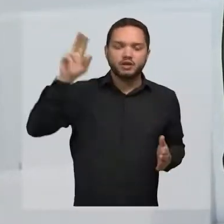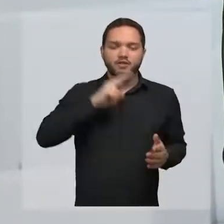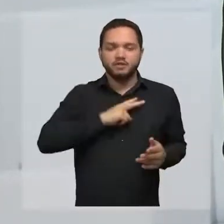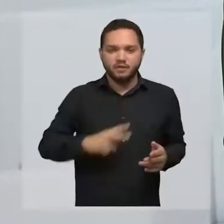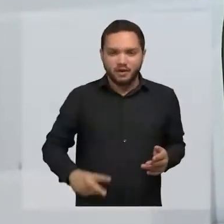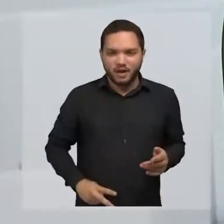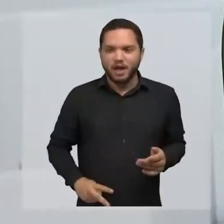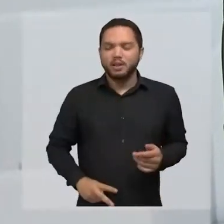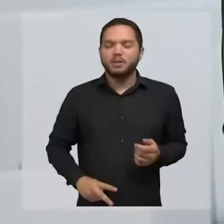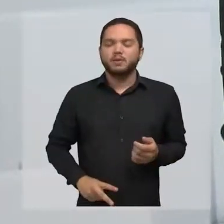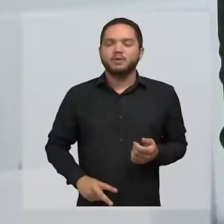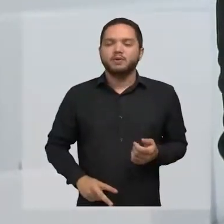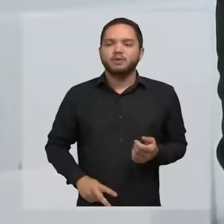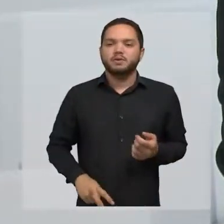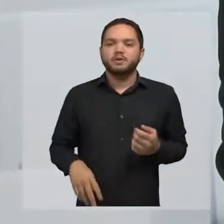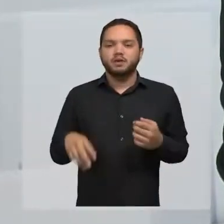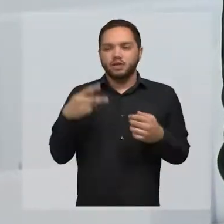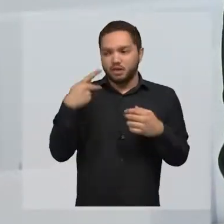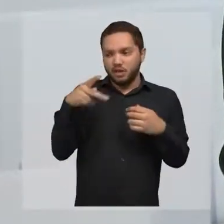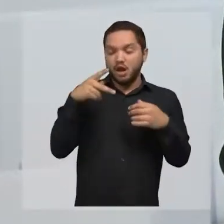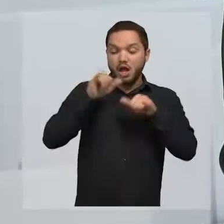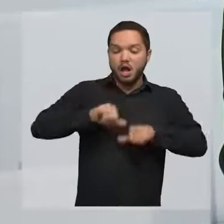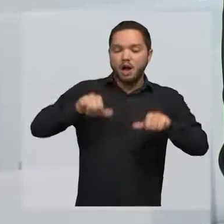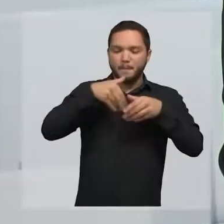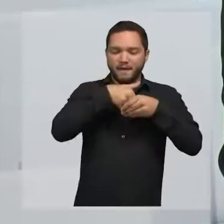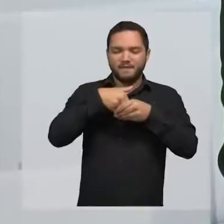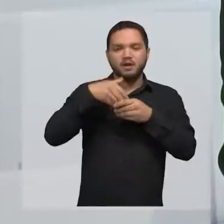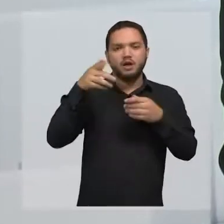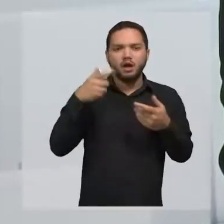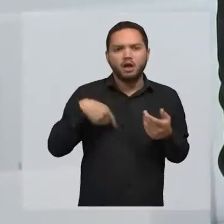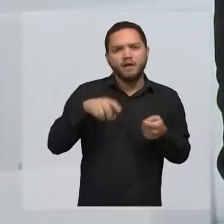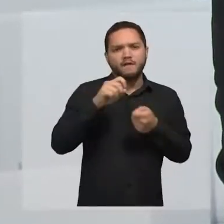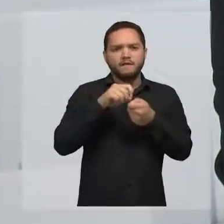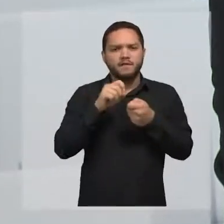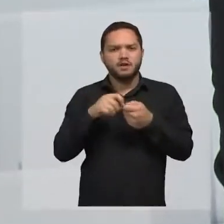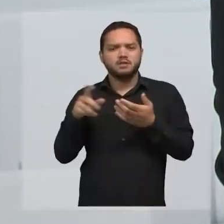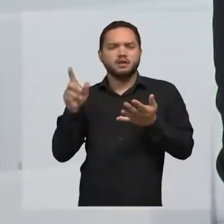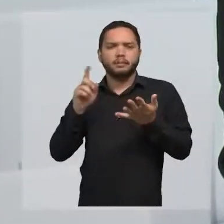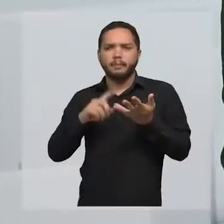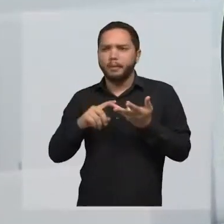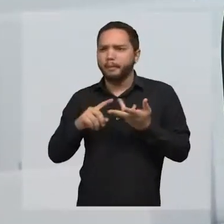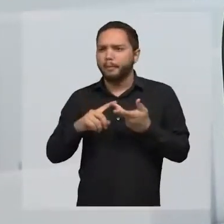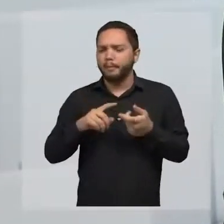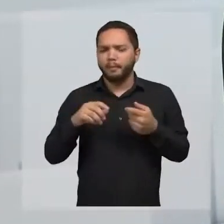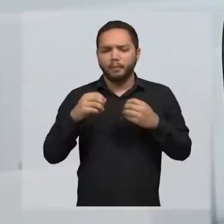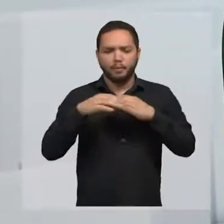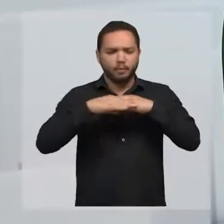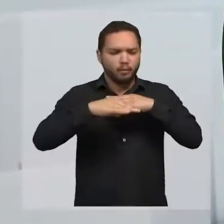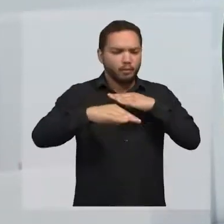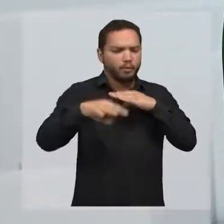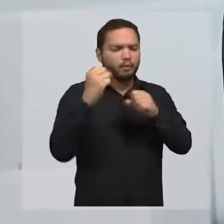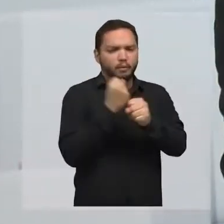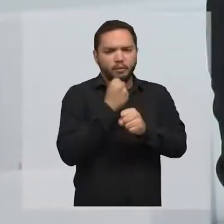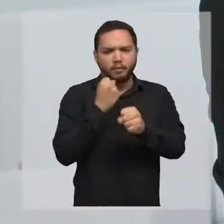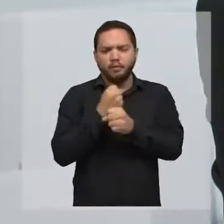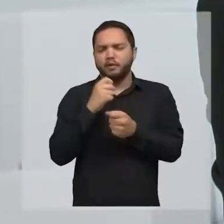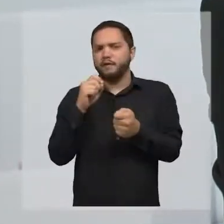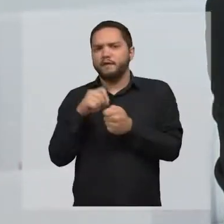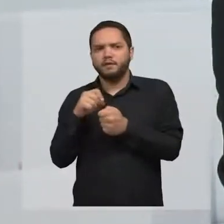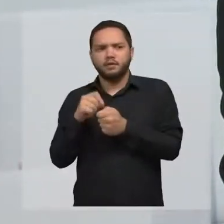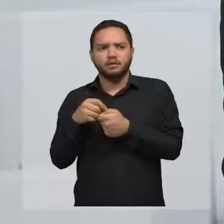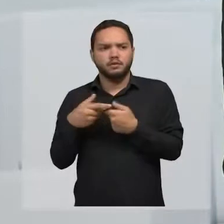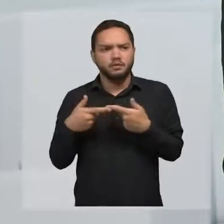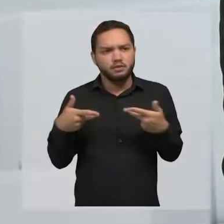vereador, durante a campanha política, ele fala, olha, vou trazer asfalto, vou fazer uma escola,